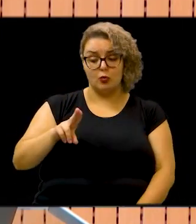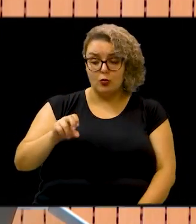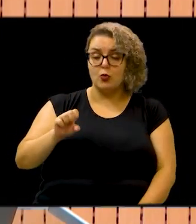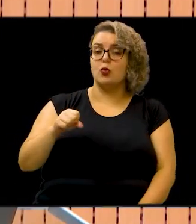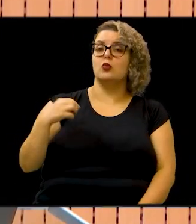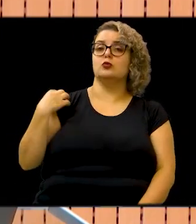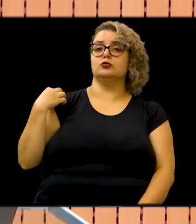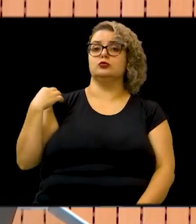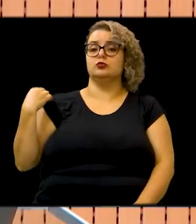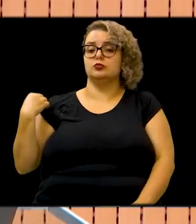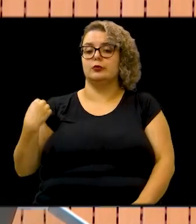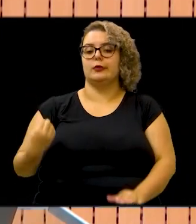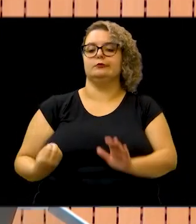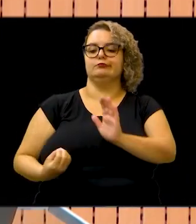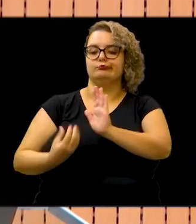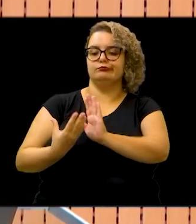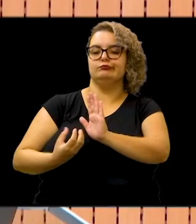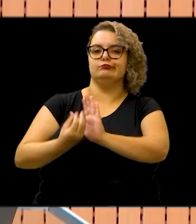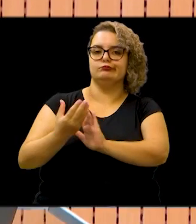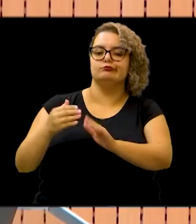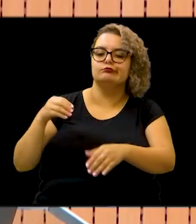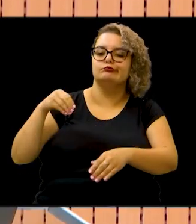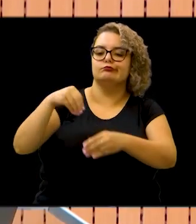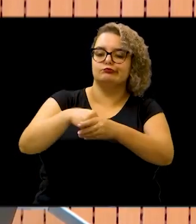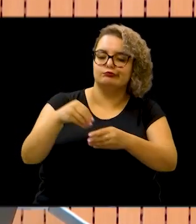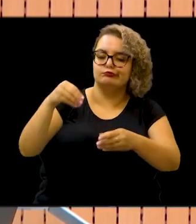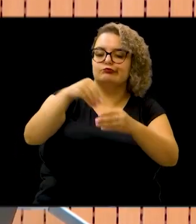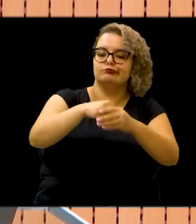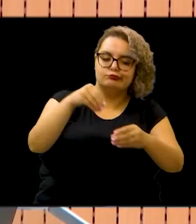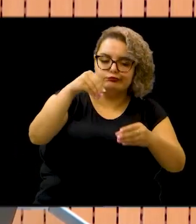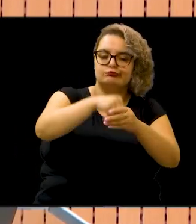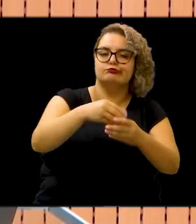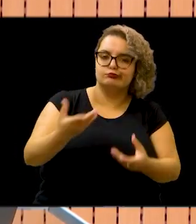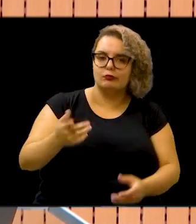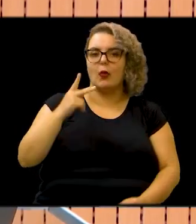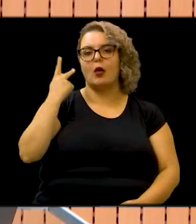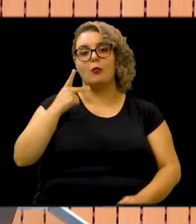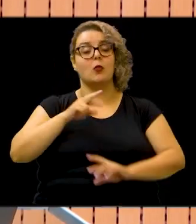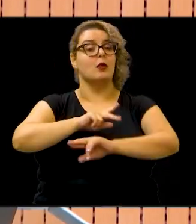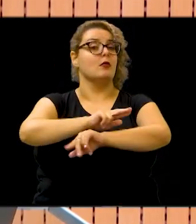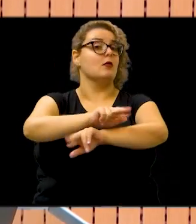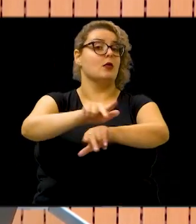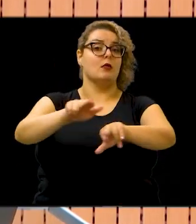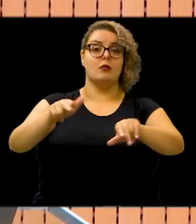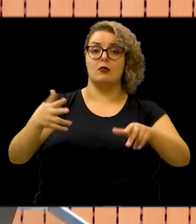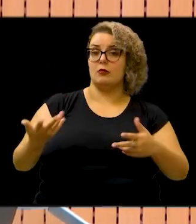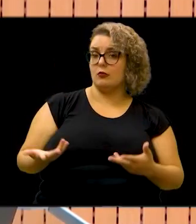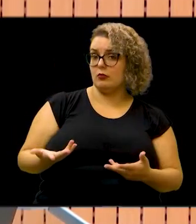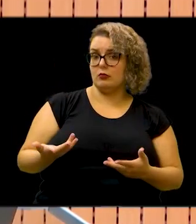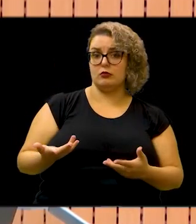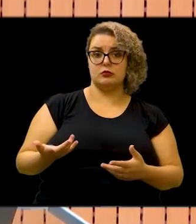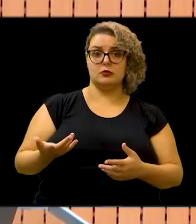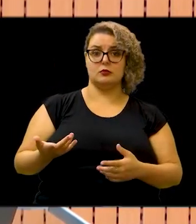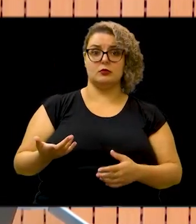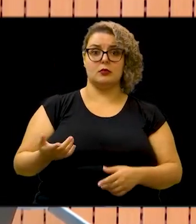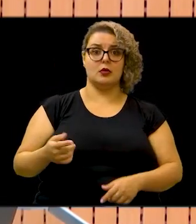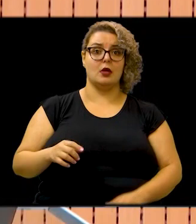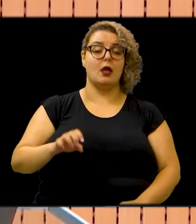o bônus vem sendo instituído como política em diversos